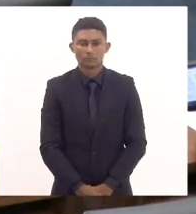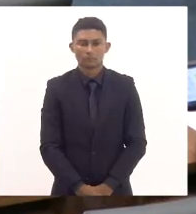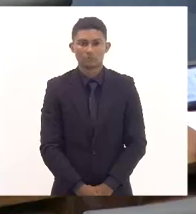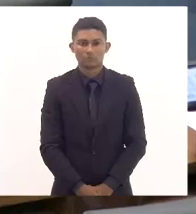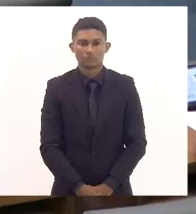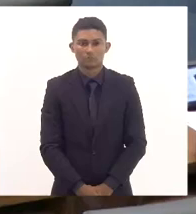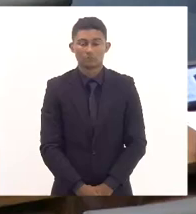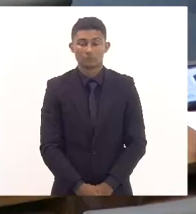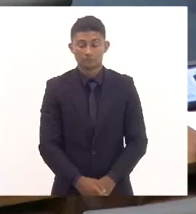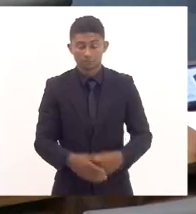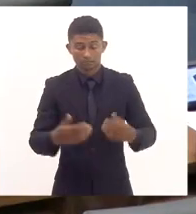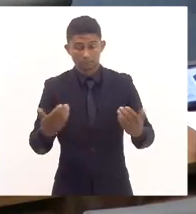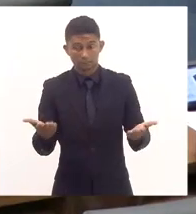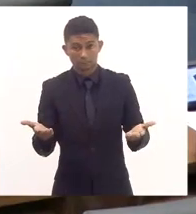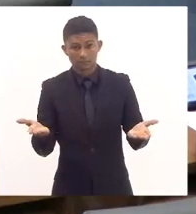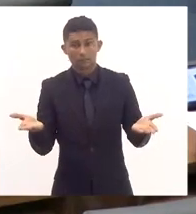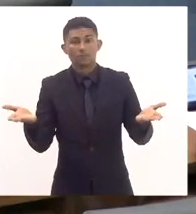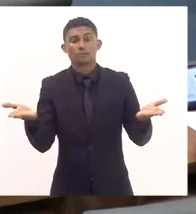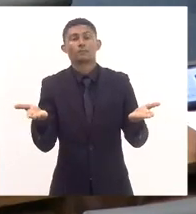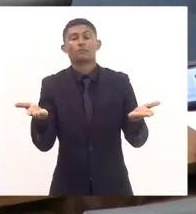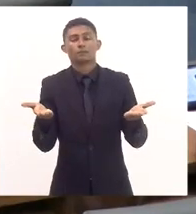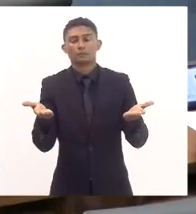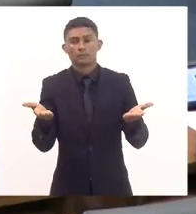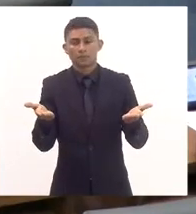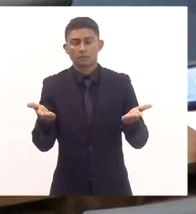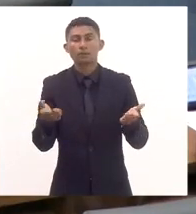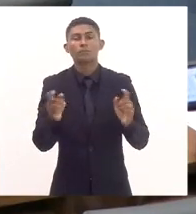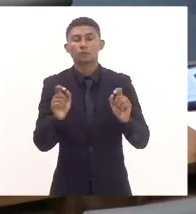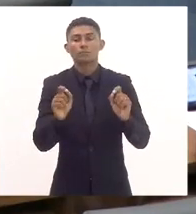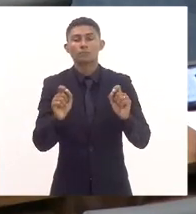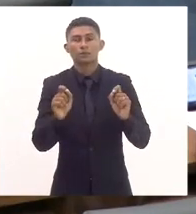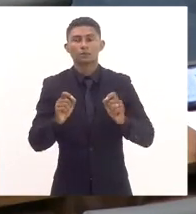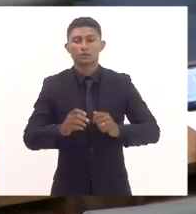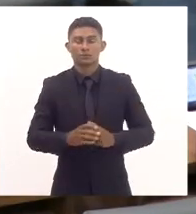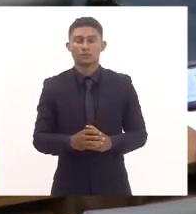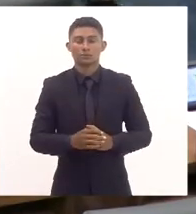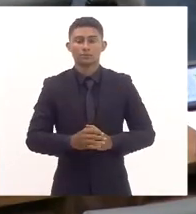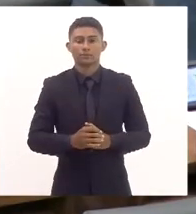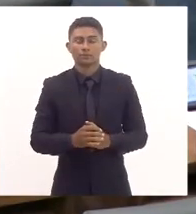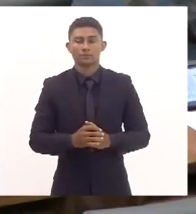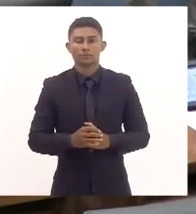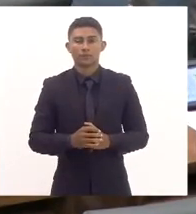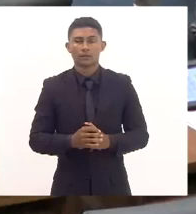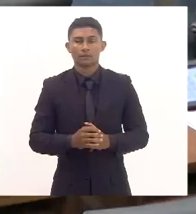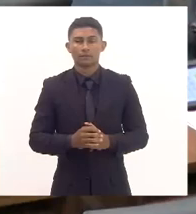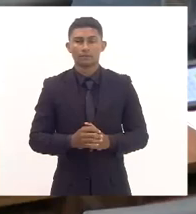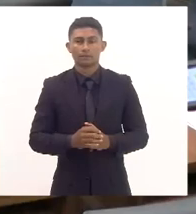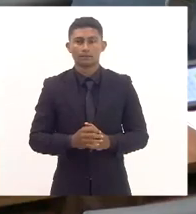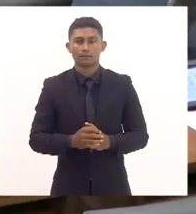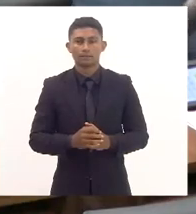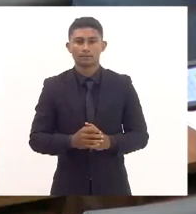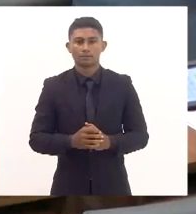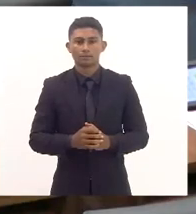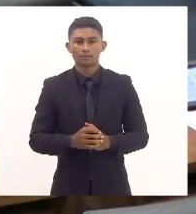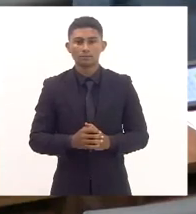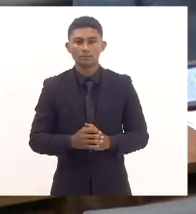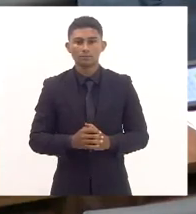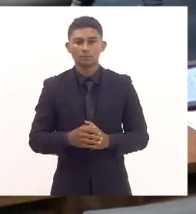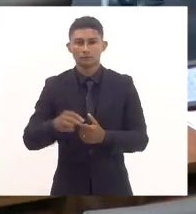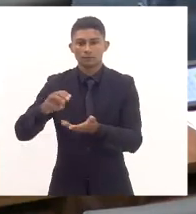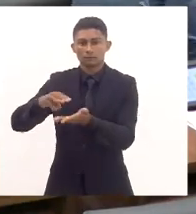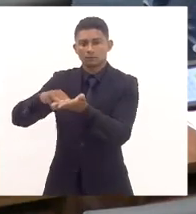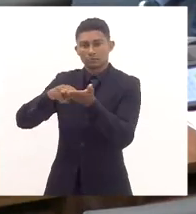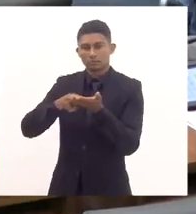e vamos aqui e é voltar na